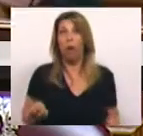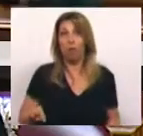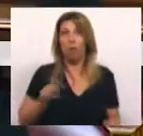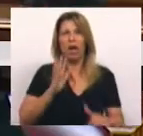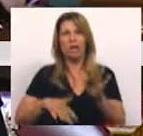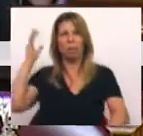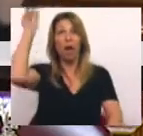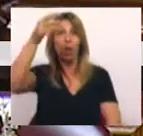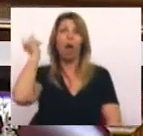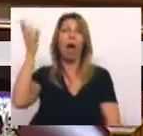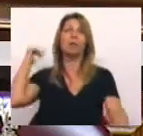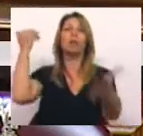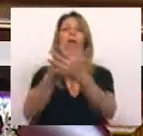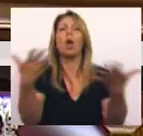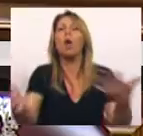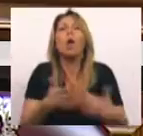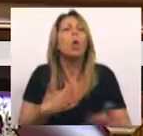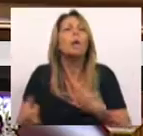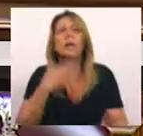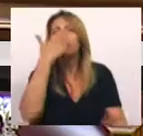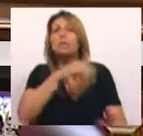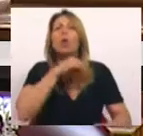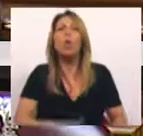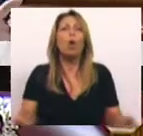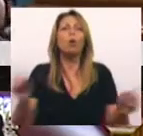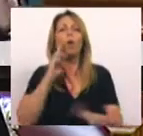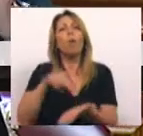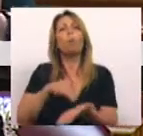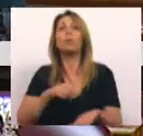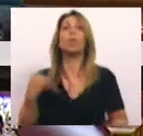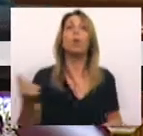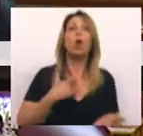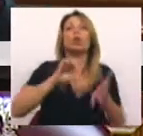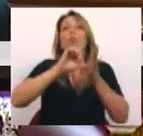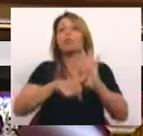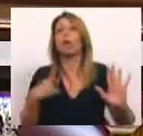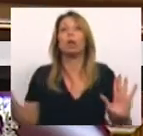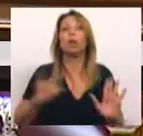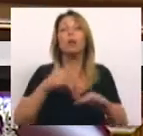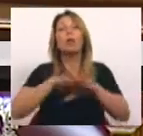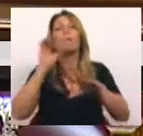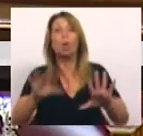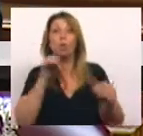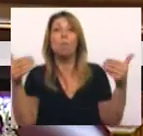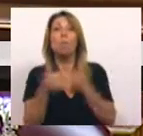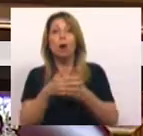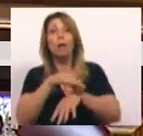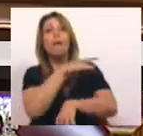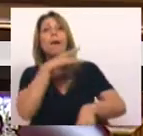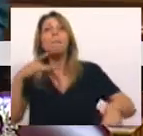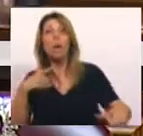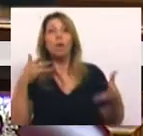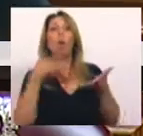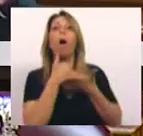Agora, independentemente de concordarem ou não com a nossa posição concreta e com o nosso projeto concreto relativamente à morte medicamente assistida, com toda a